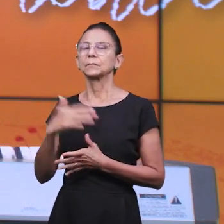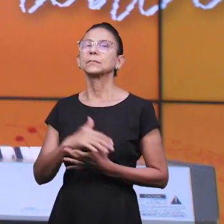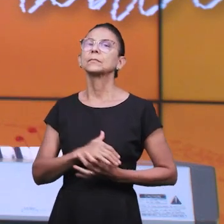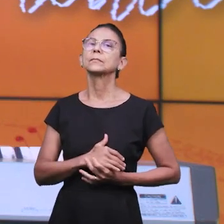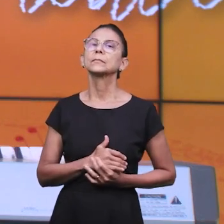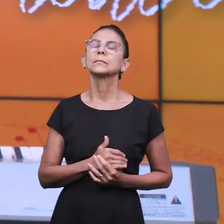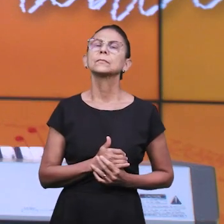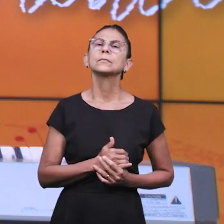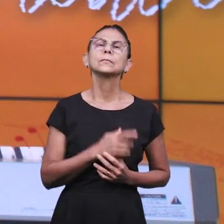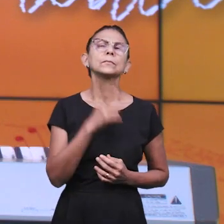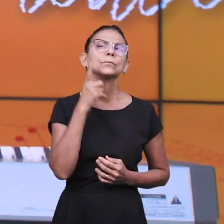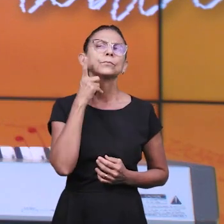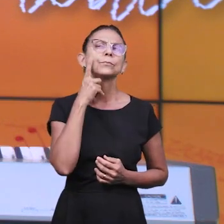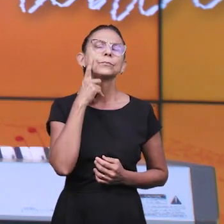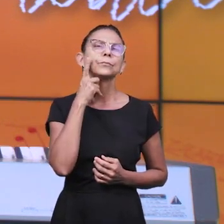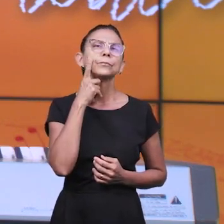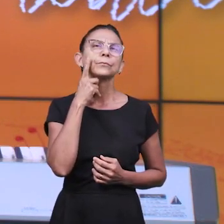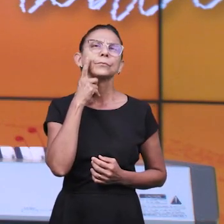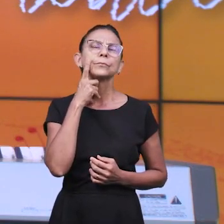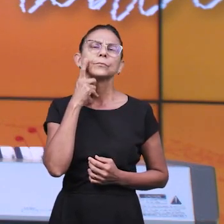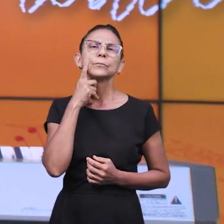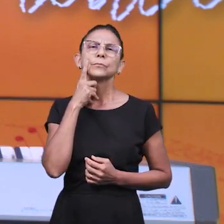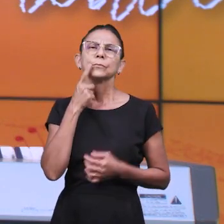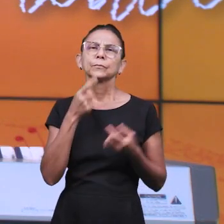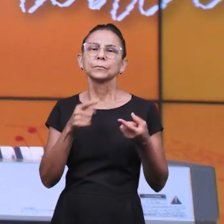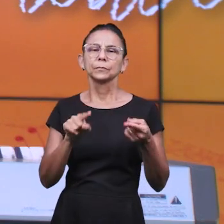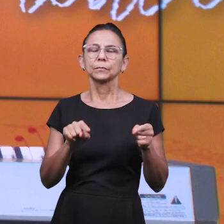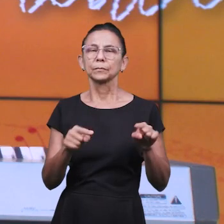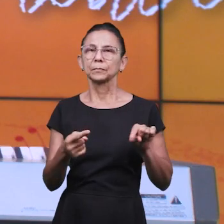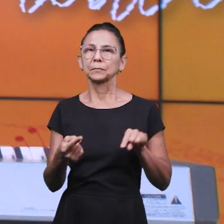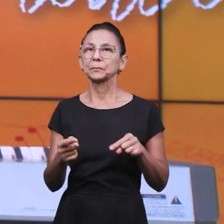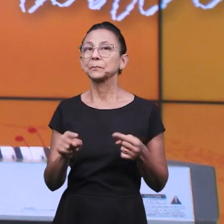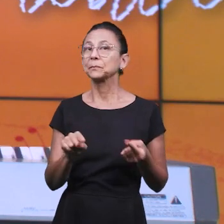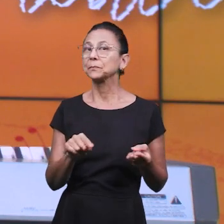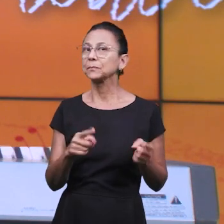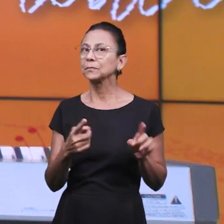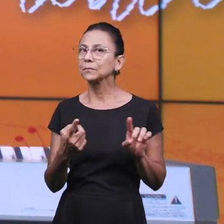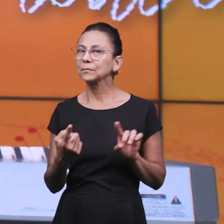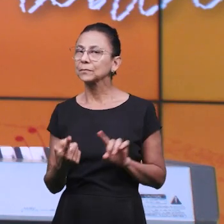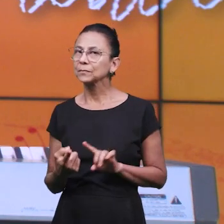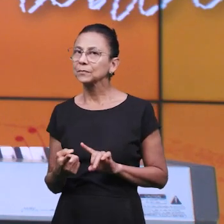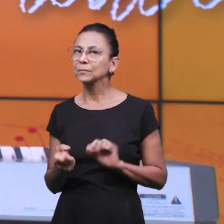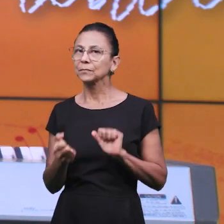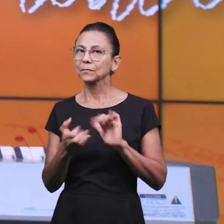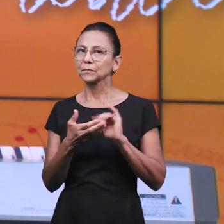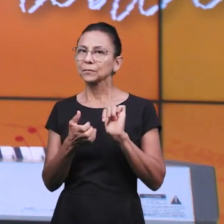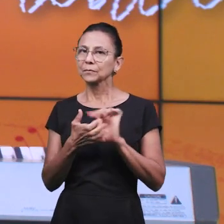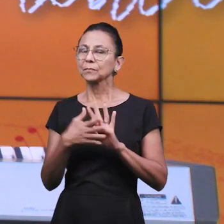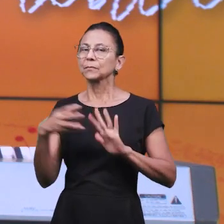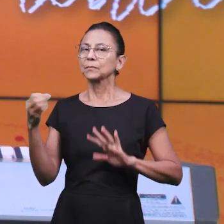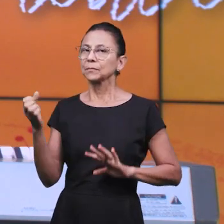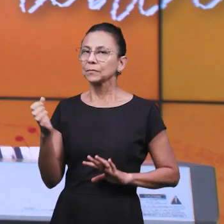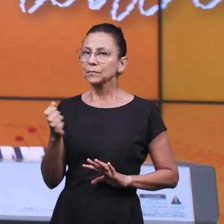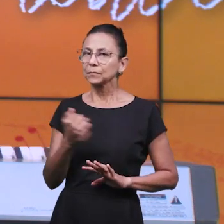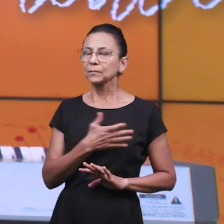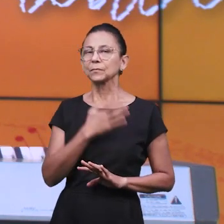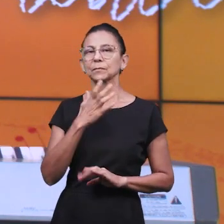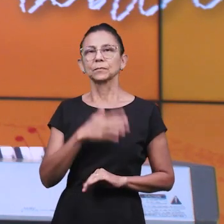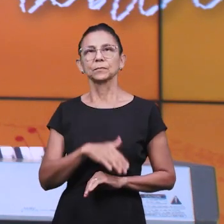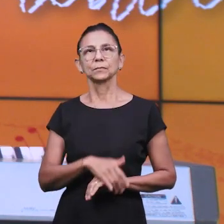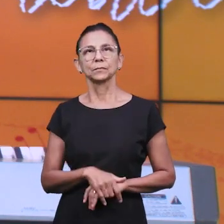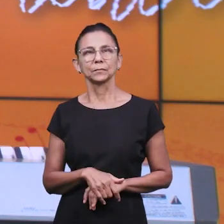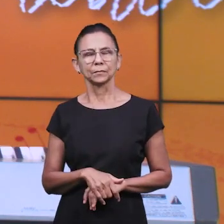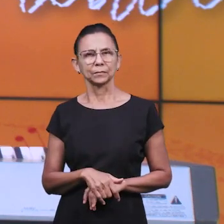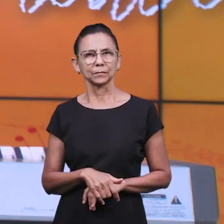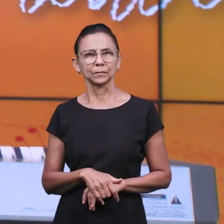Nós já temos ouvido esta melodia que é do novo louvor. Esta é a mensagem eterna de